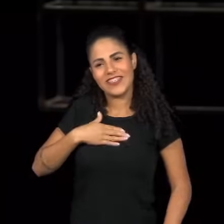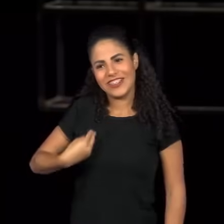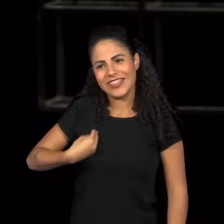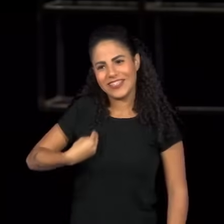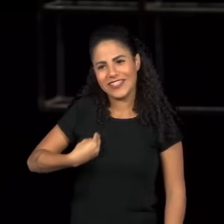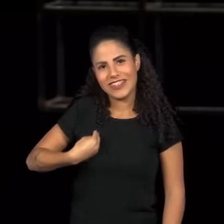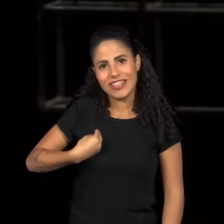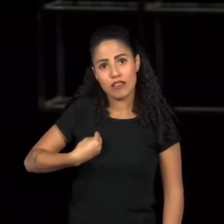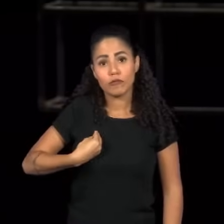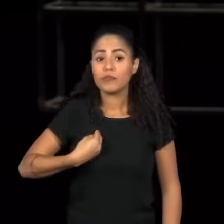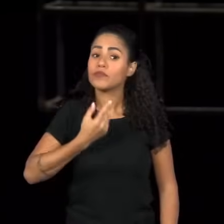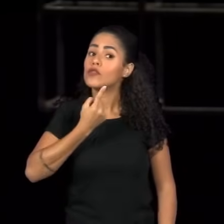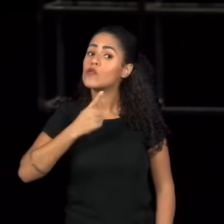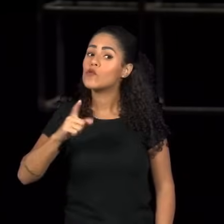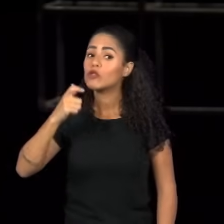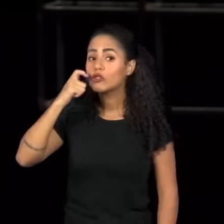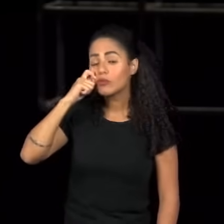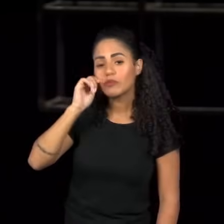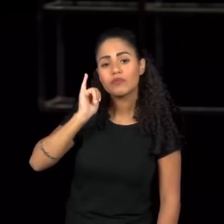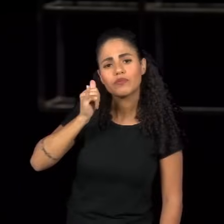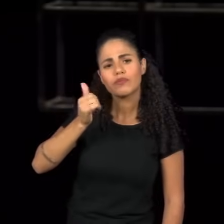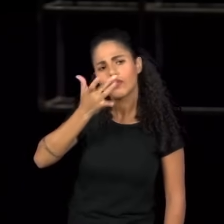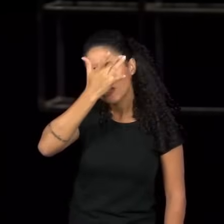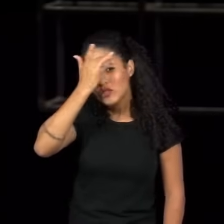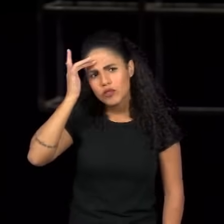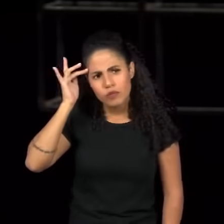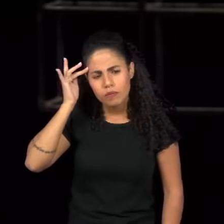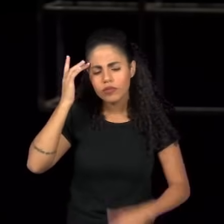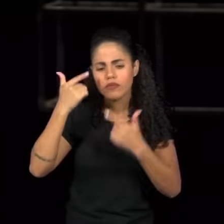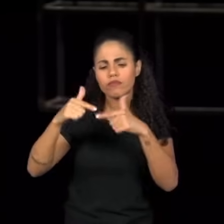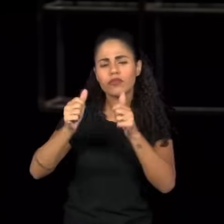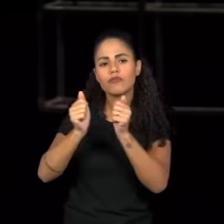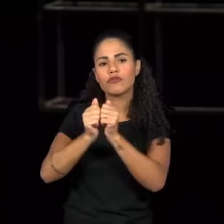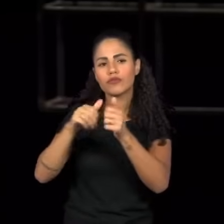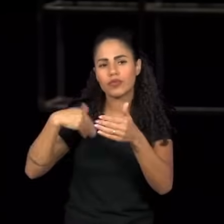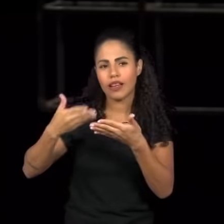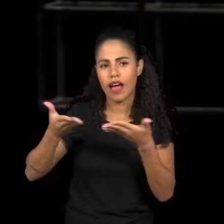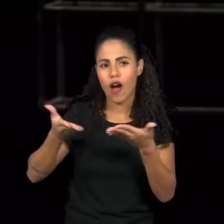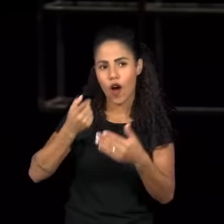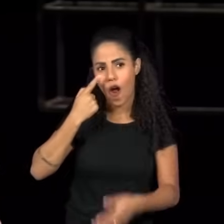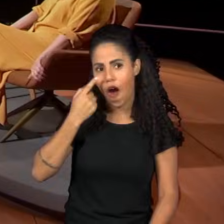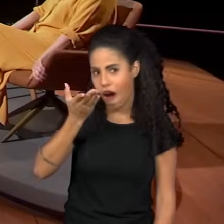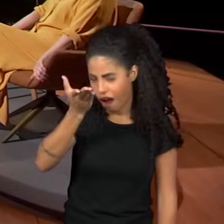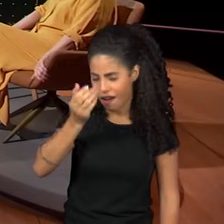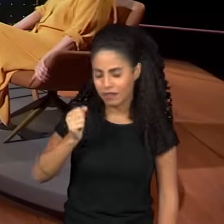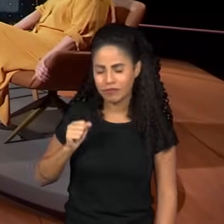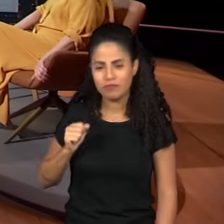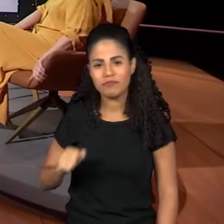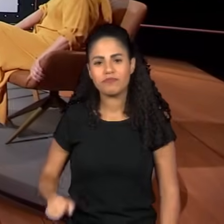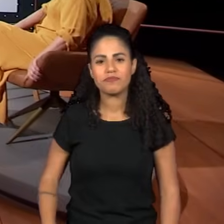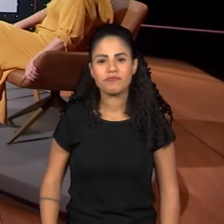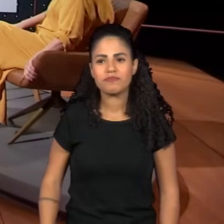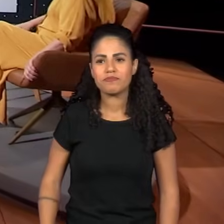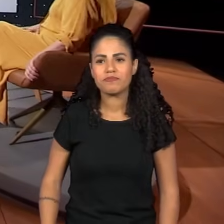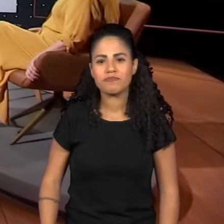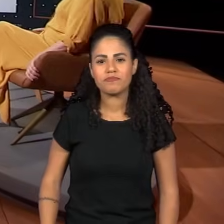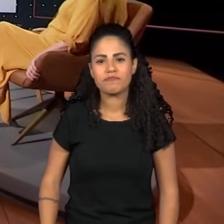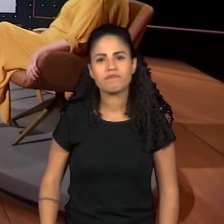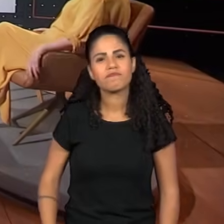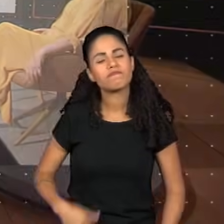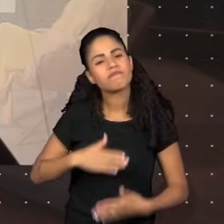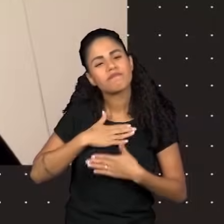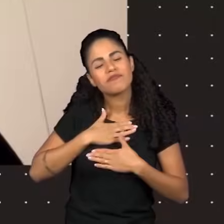Bom, a gente tem um último depoimento de alguém que teve aí num trabalho mais recente contigo. Olha só quem é. Queridíssima Selma